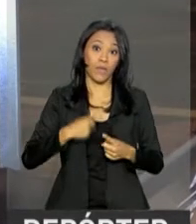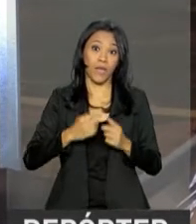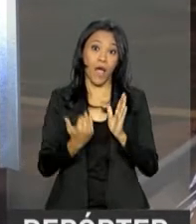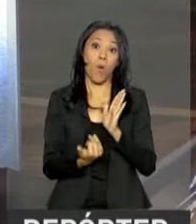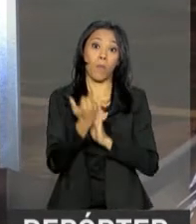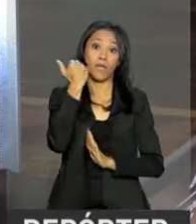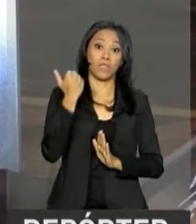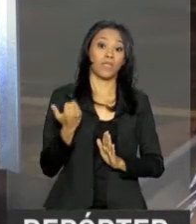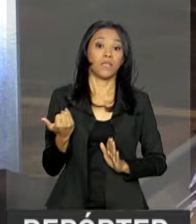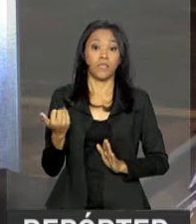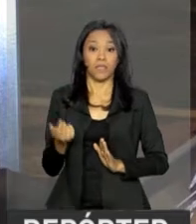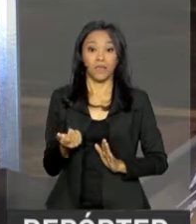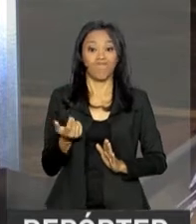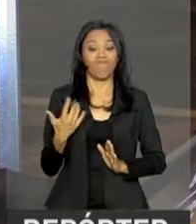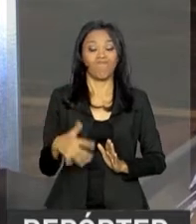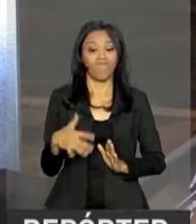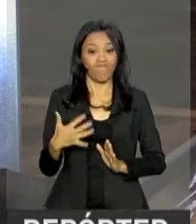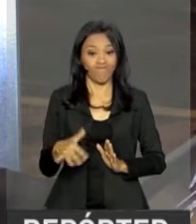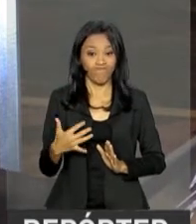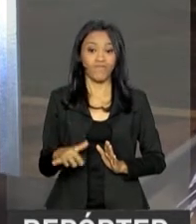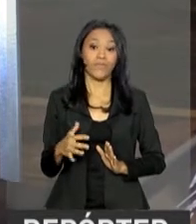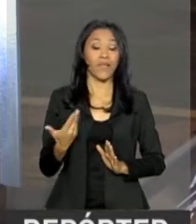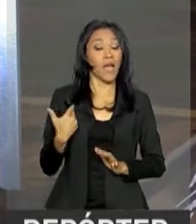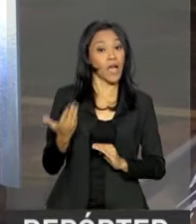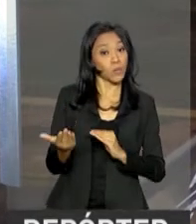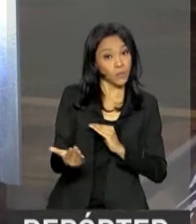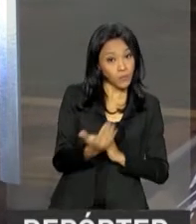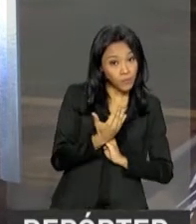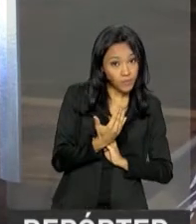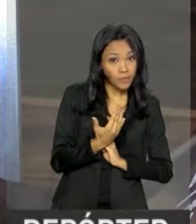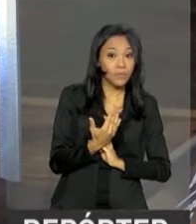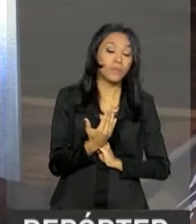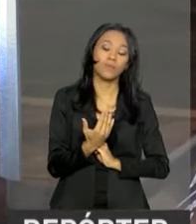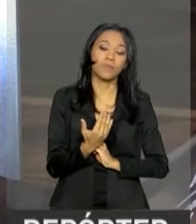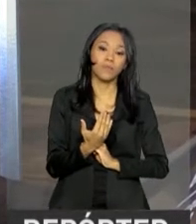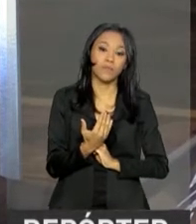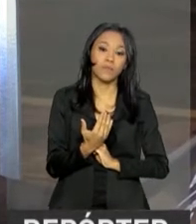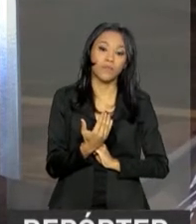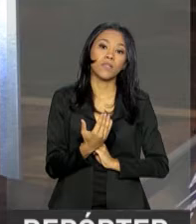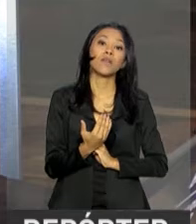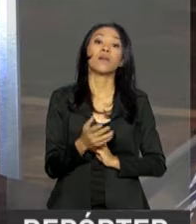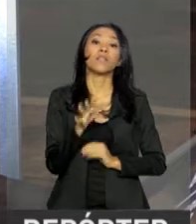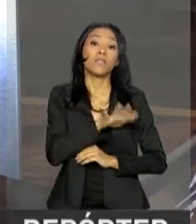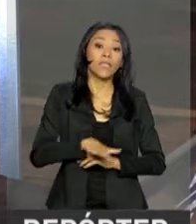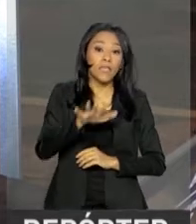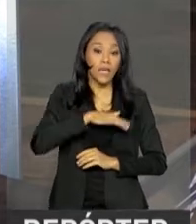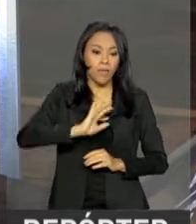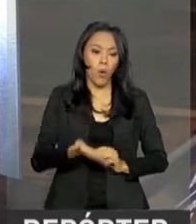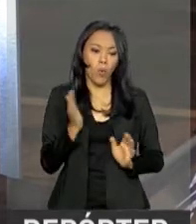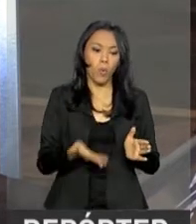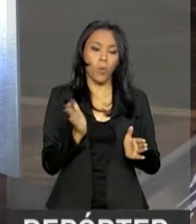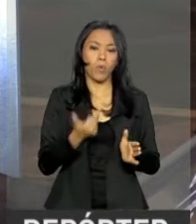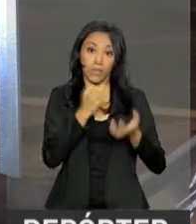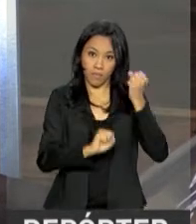da indústria americana beneficia a a a produção de aço as empresas